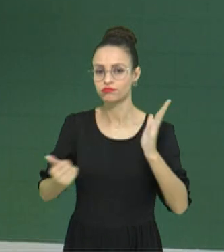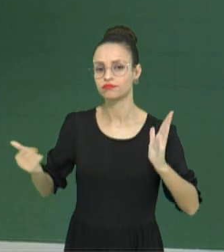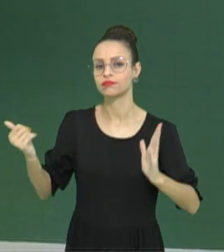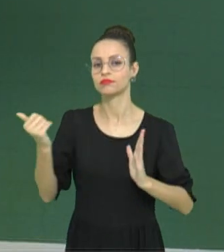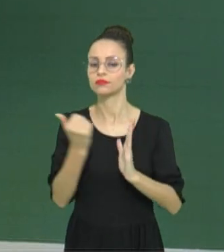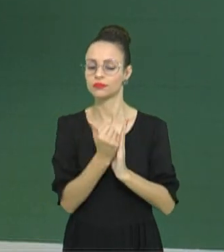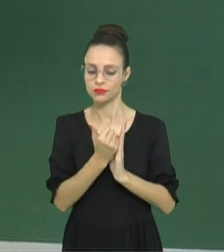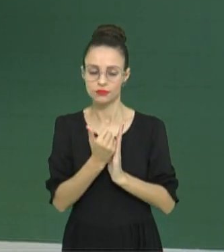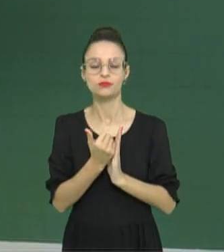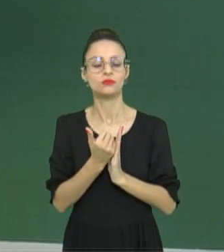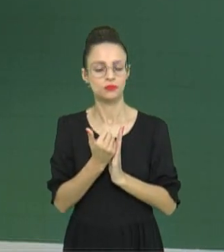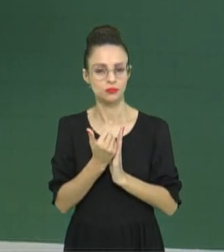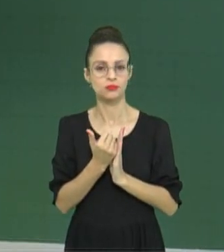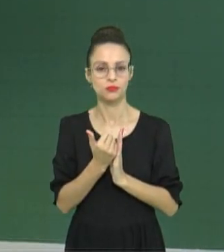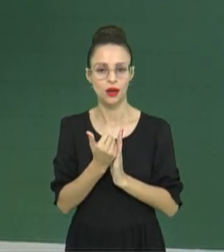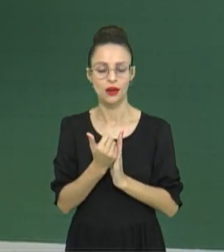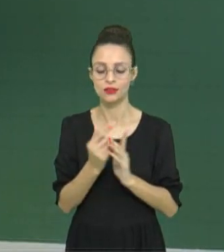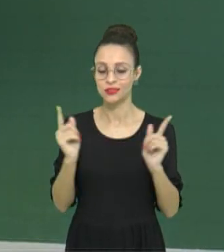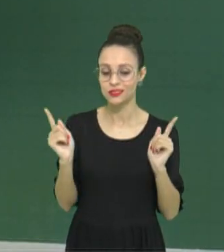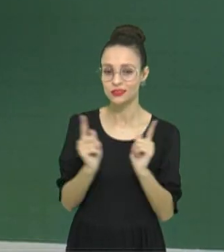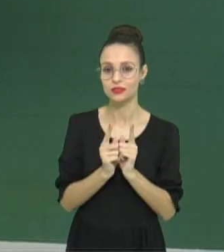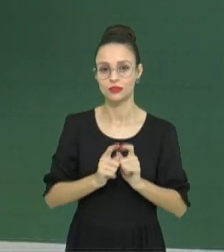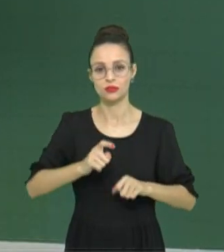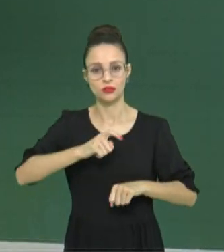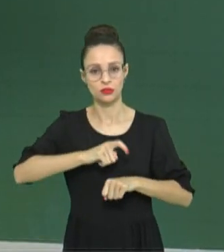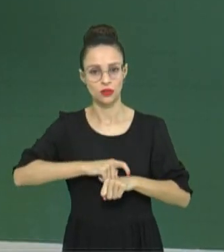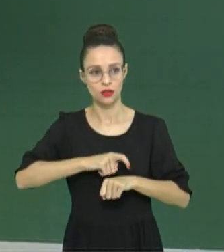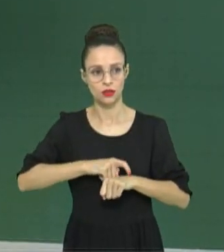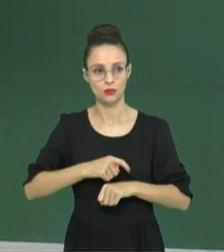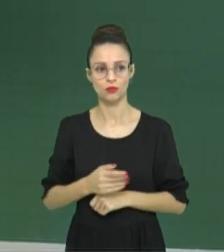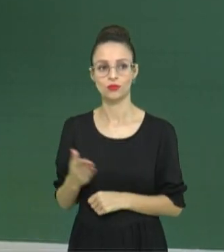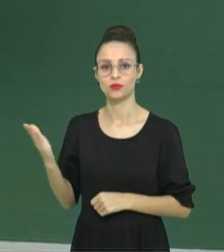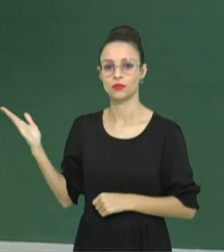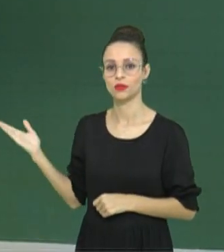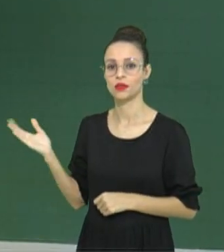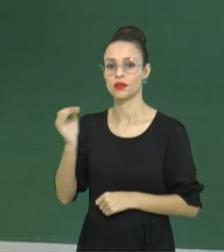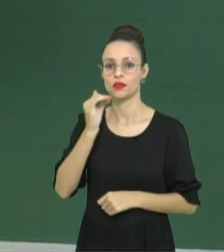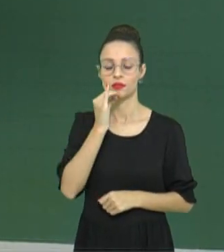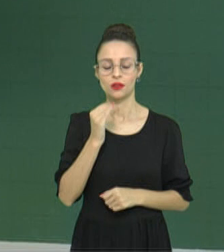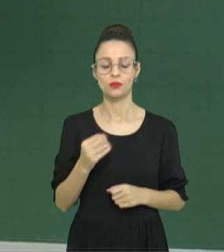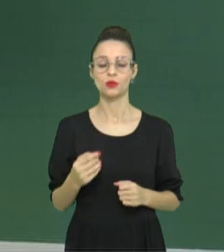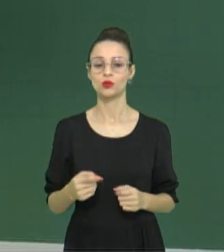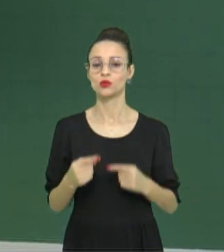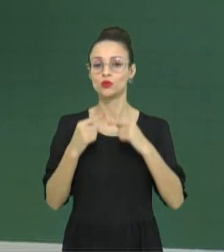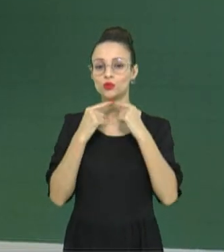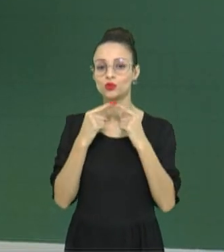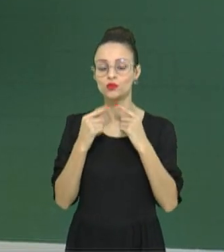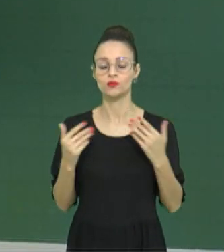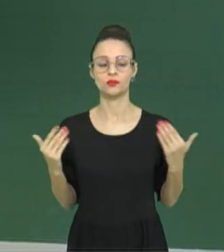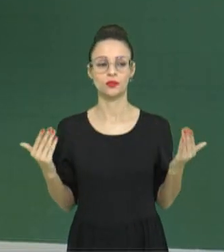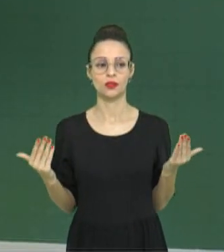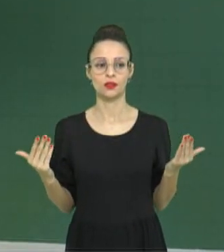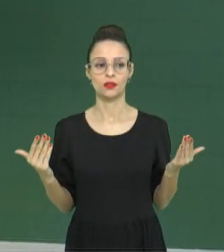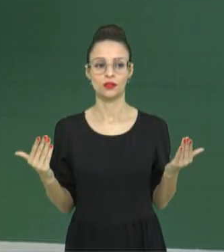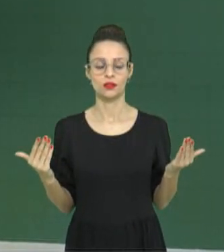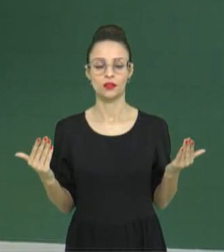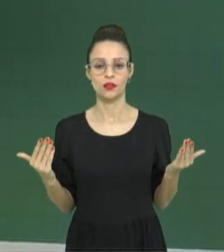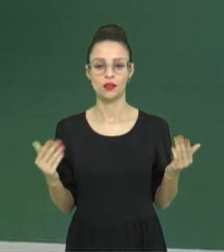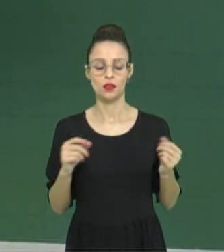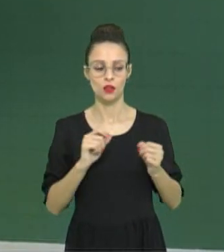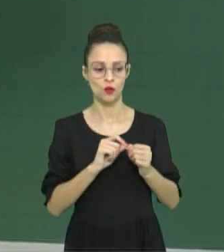pequeno prazo de tempo. Então, aqui no nosso exemplo, né, aquela dúvida, né? Ou eu faço